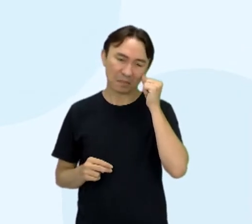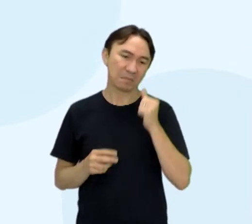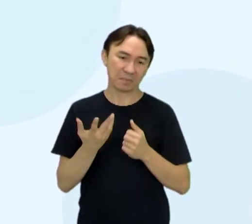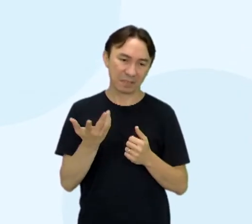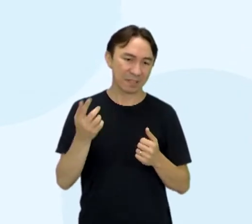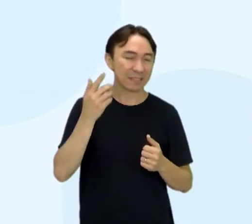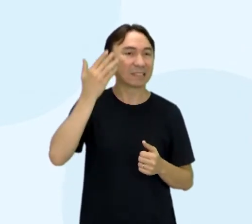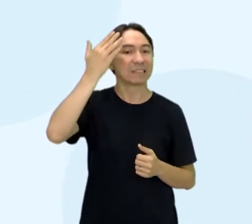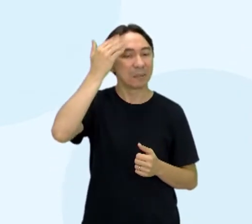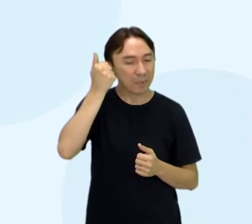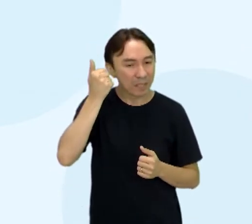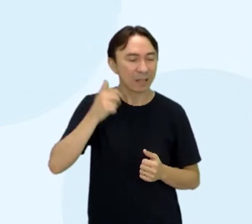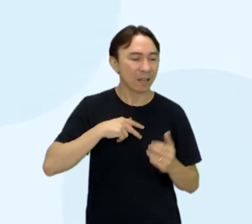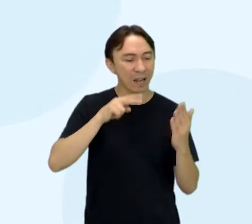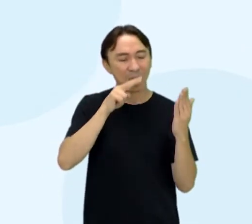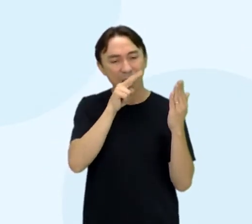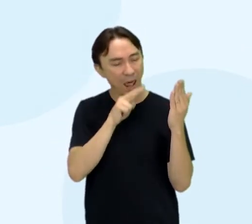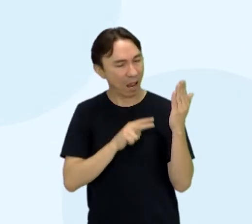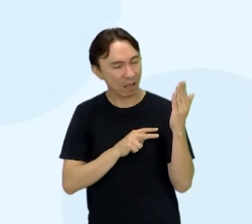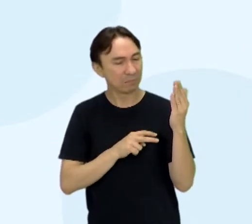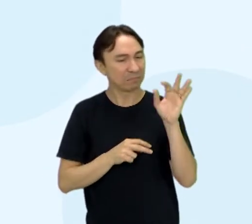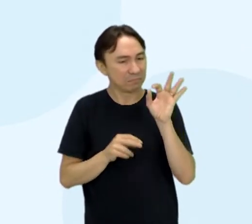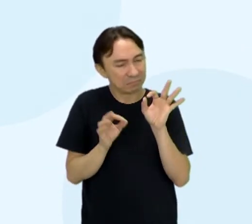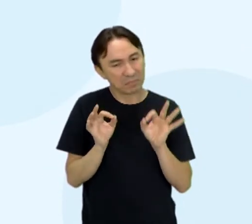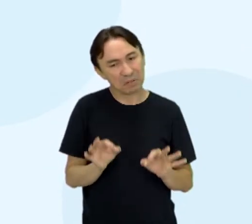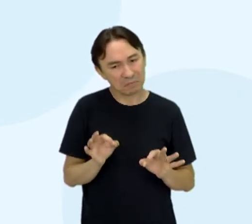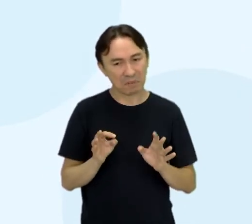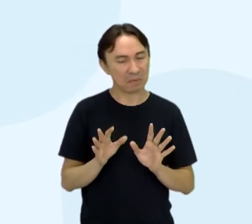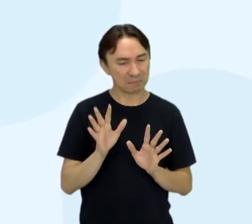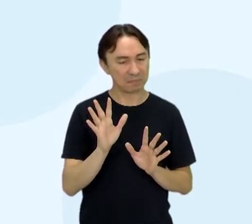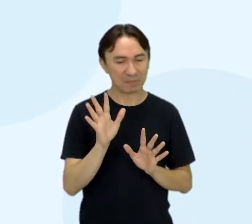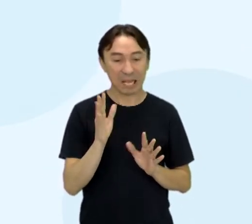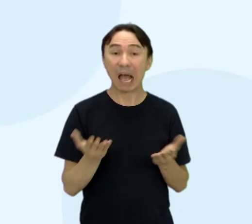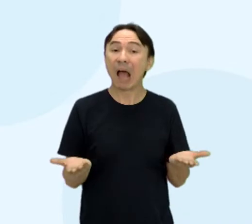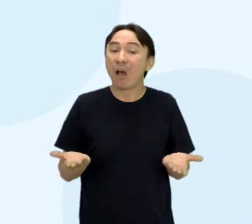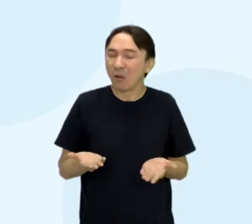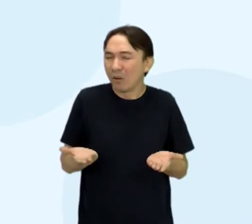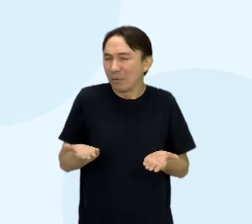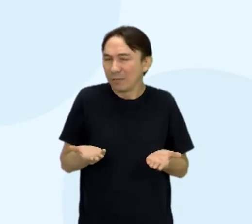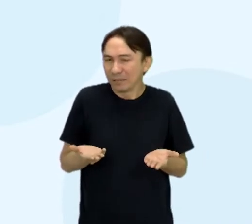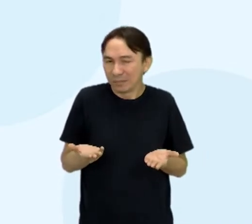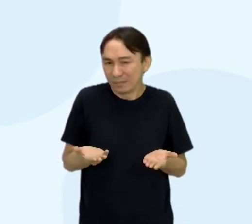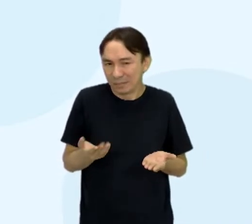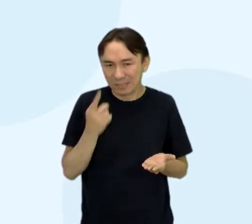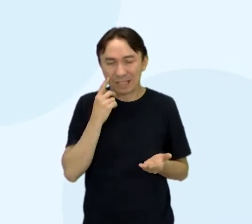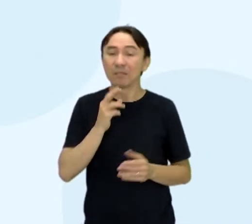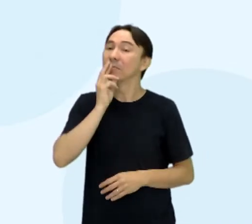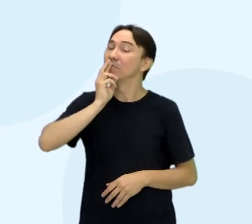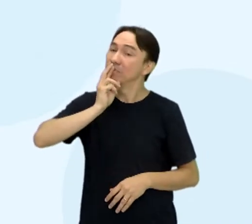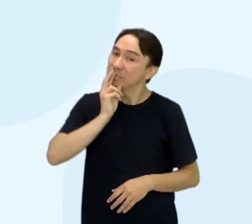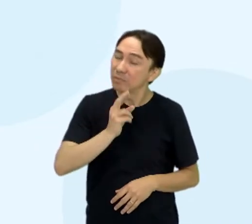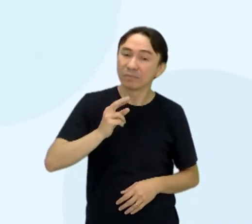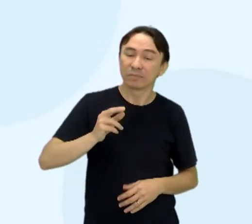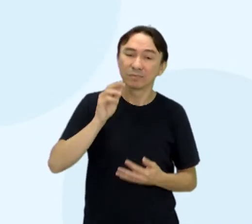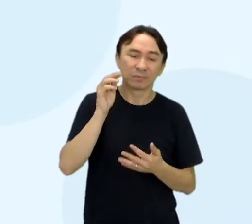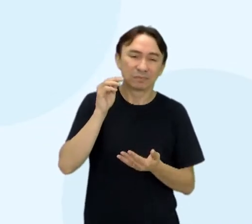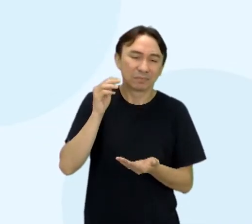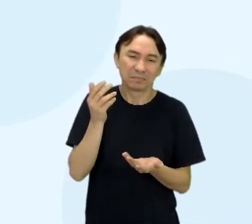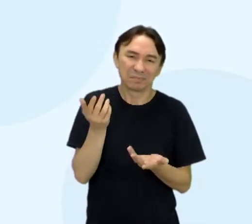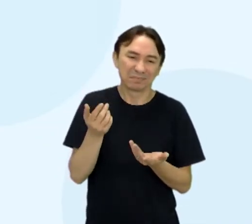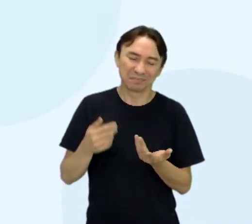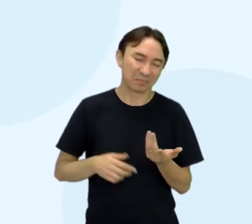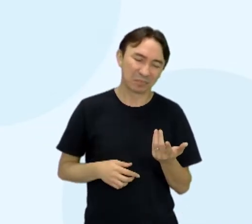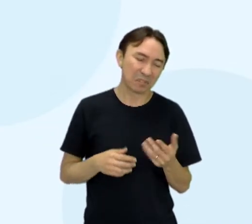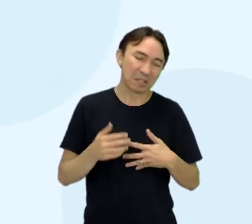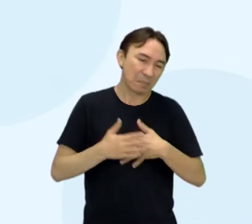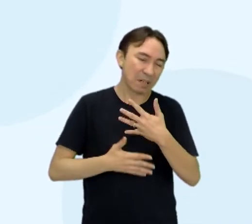esse princípio, ele ler corretamente, mas ele não necessariamente não é o que implica necessariamente aí no resultado final, como a gente bem sabe.